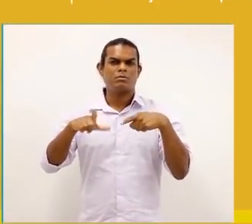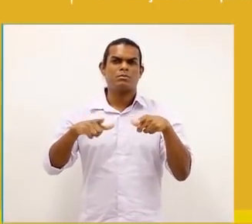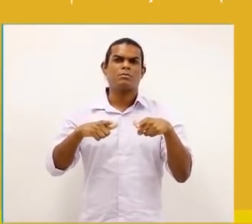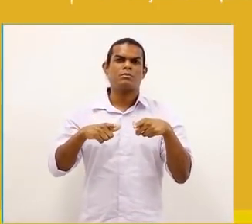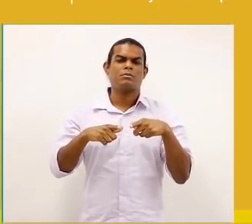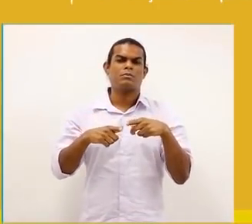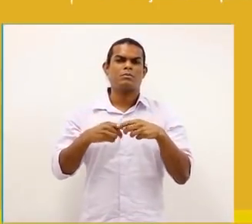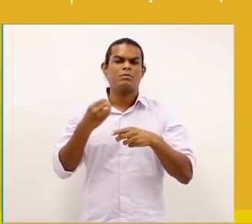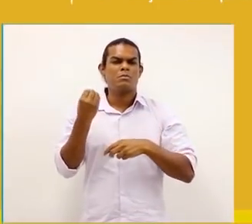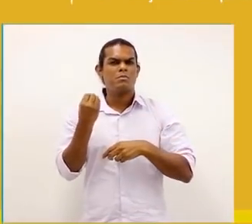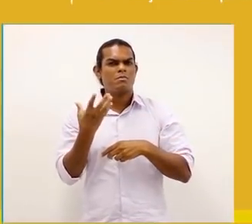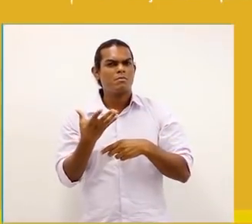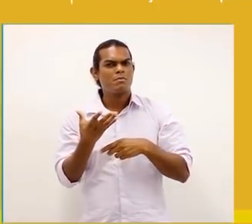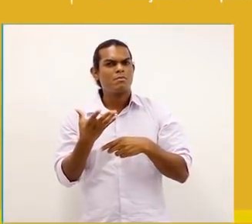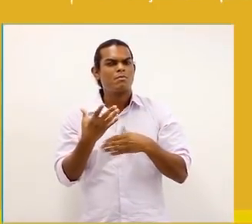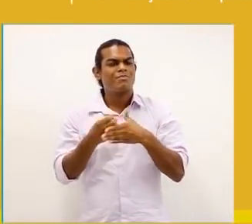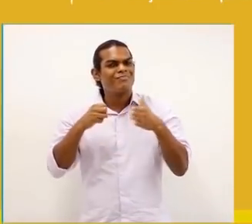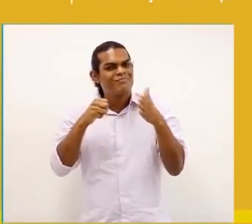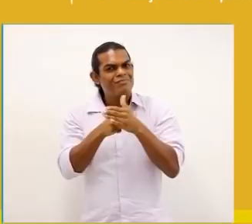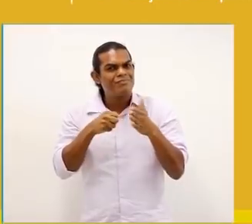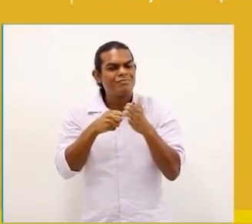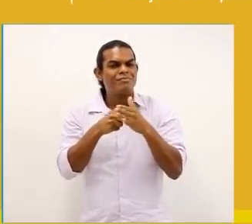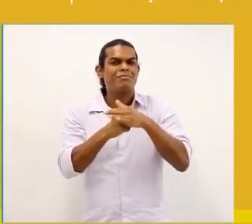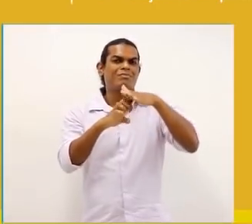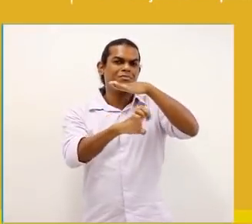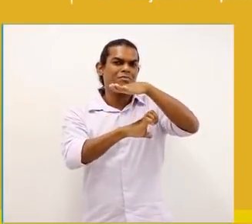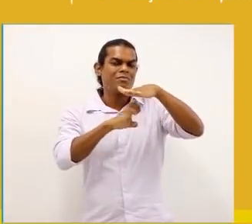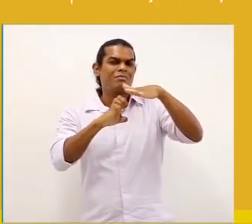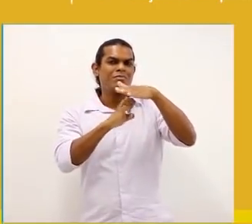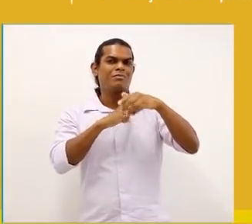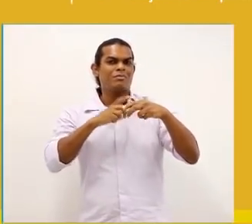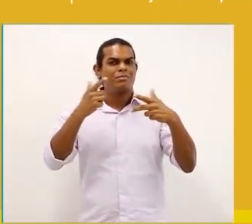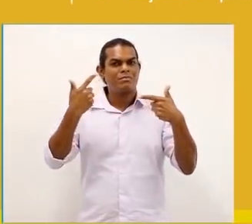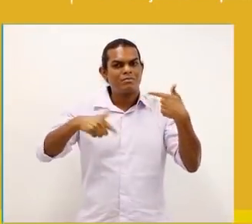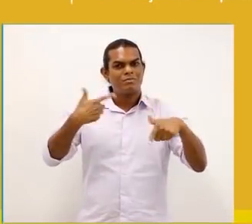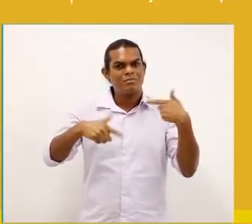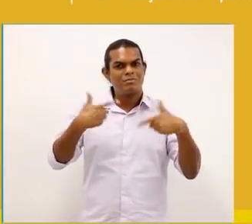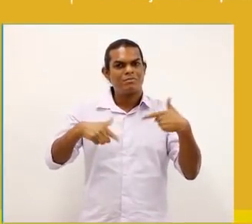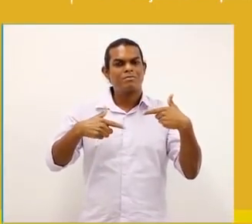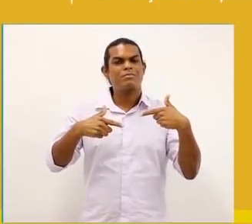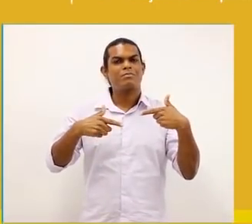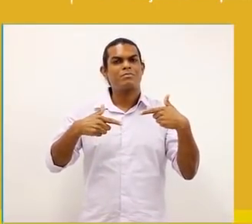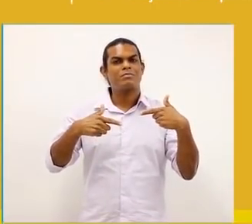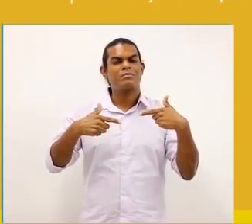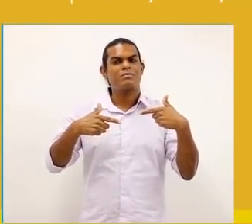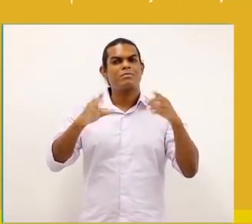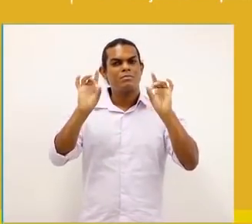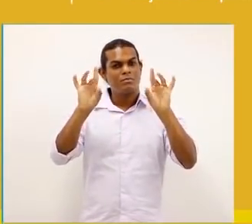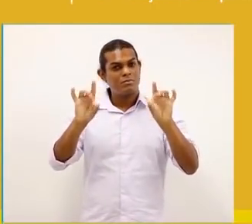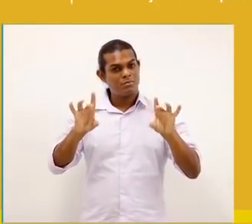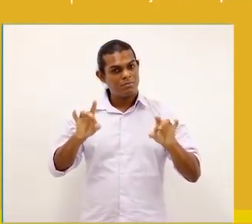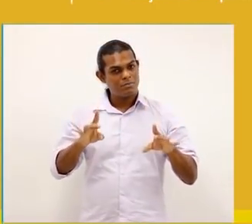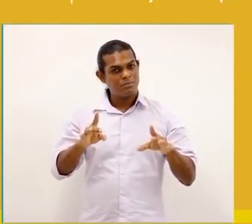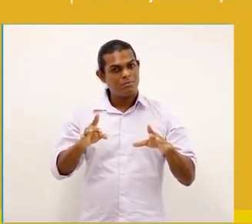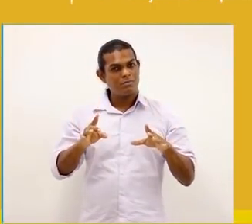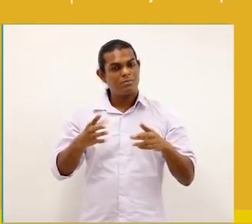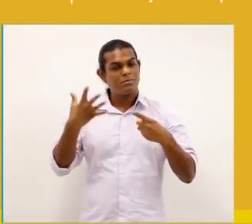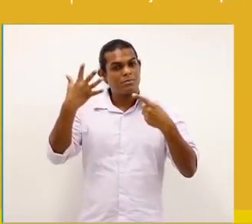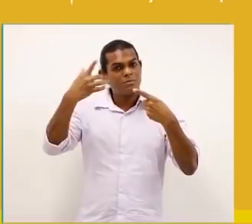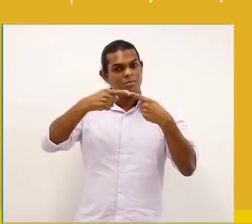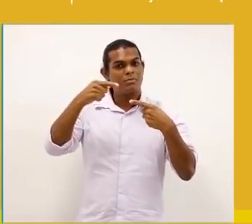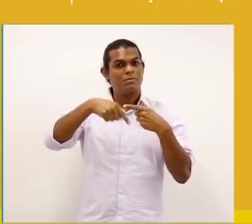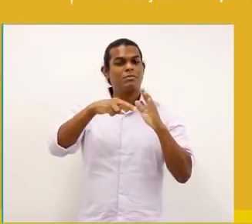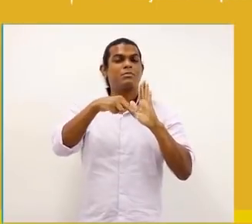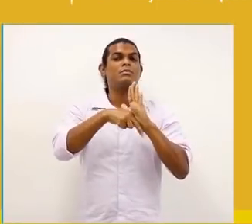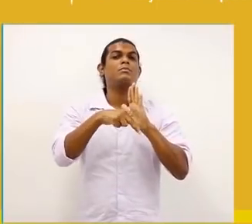sadio, obrigando a empresa a ter serviços especializados e a cumprir essas normas. Então, o